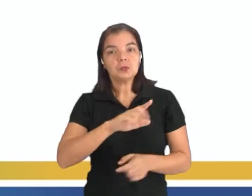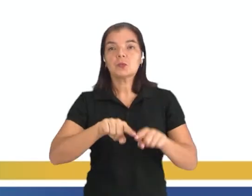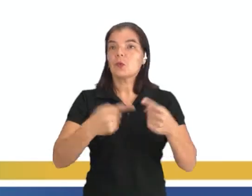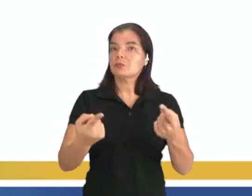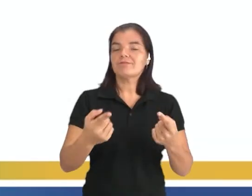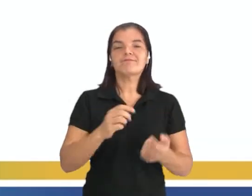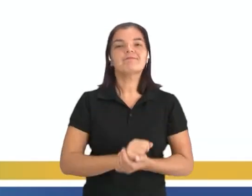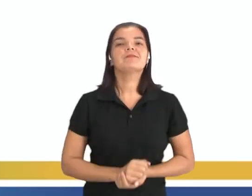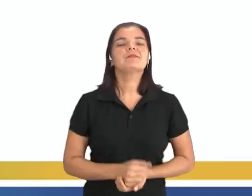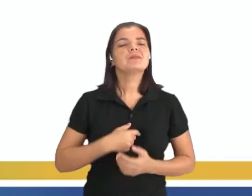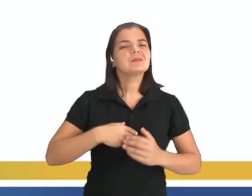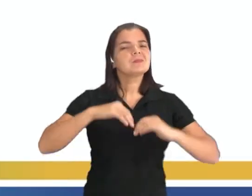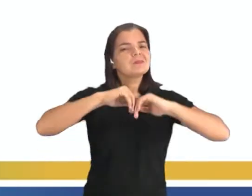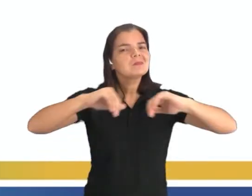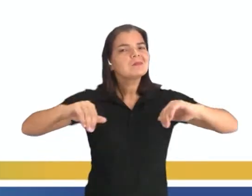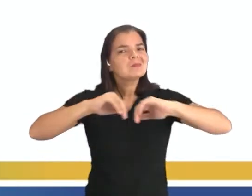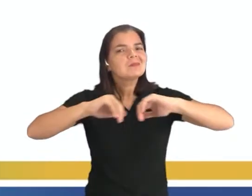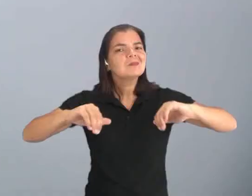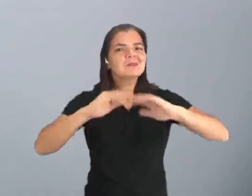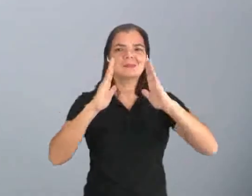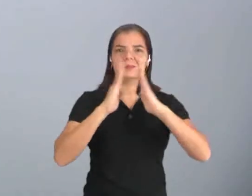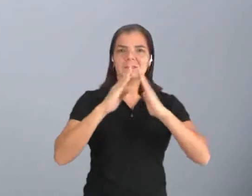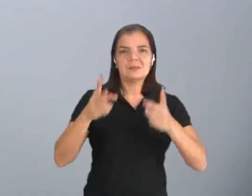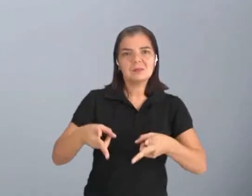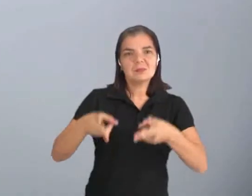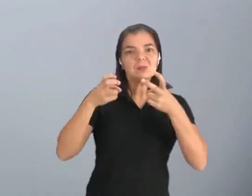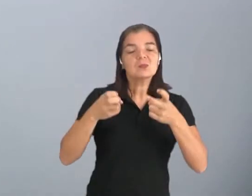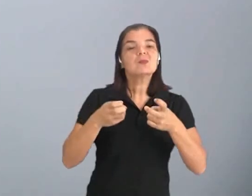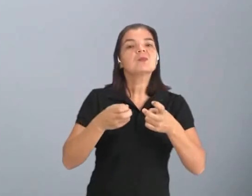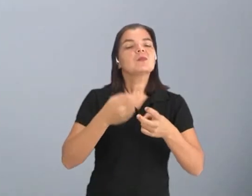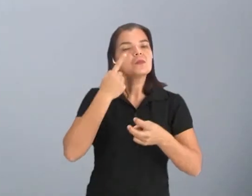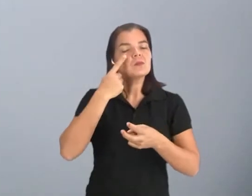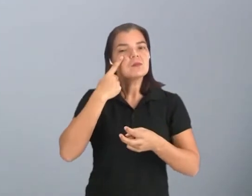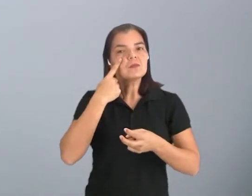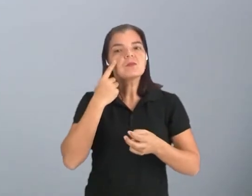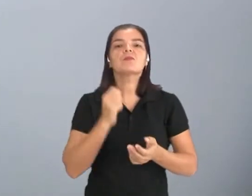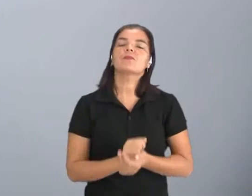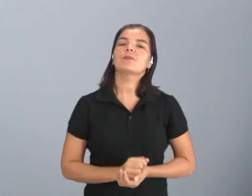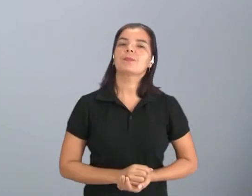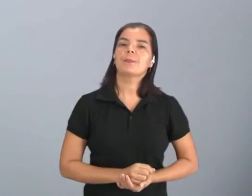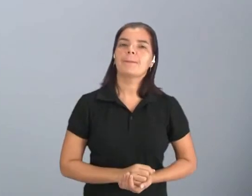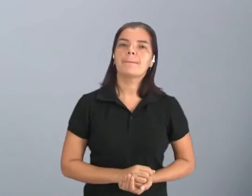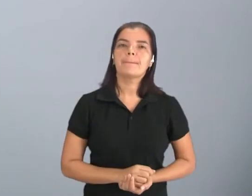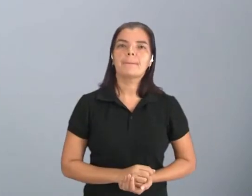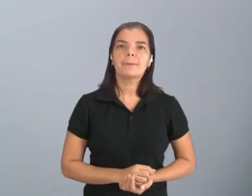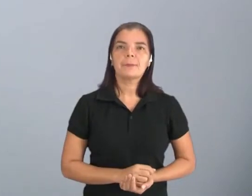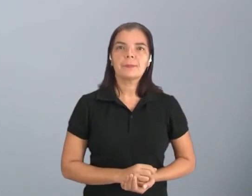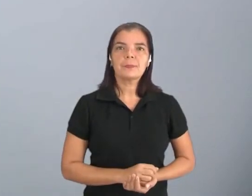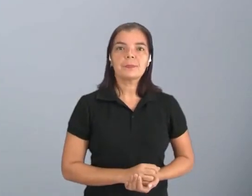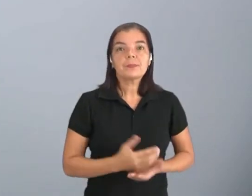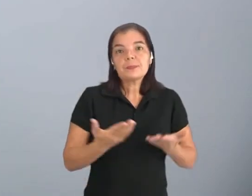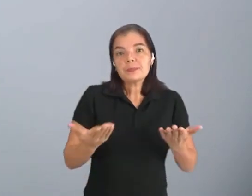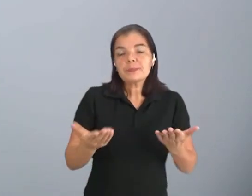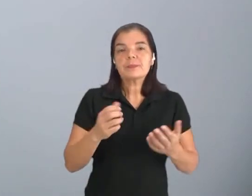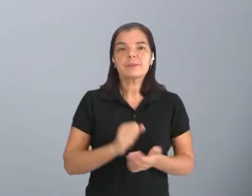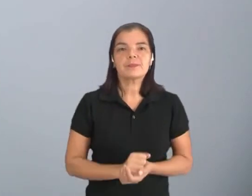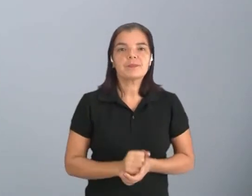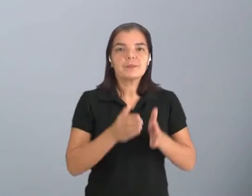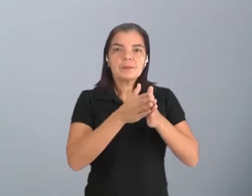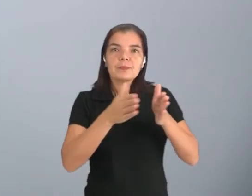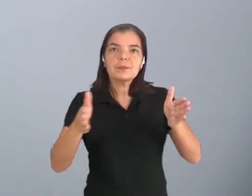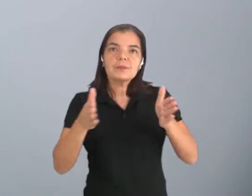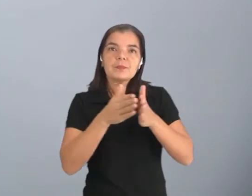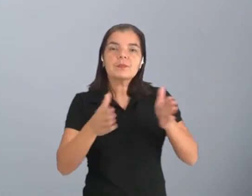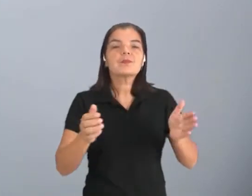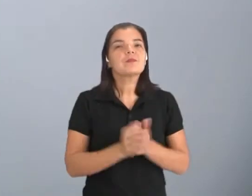em casa, tentem separar os períodos para perceber aí e constatar a independência entre eles. Bom, na